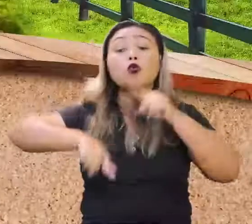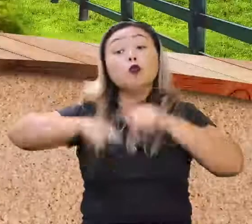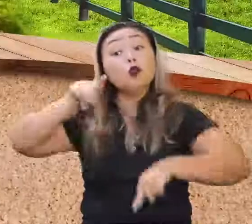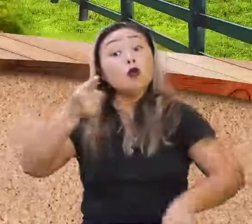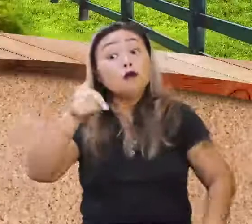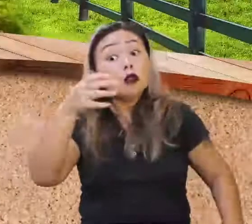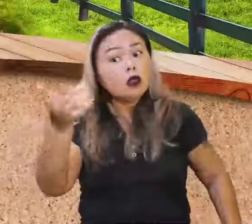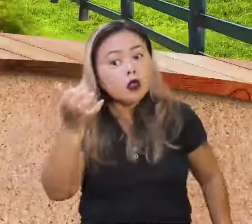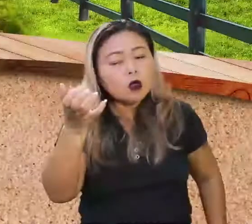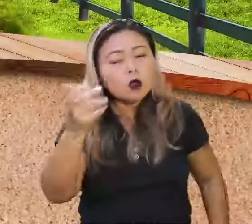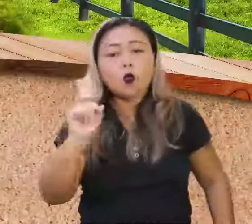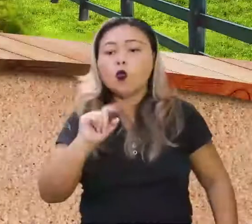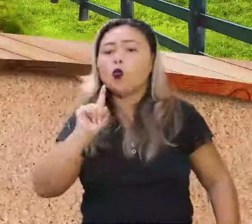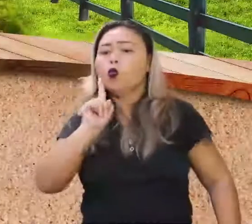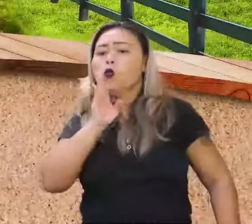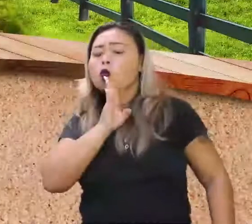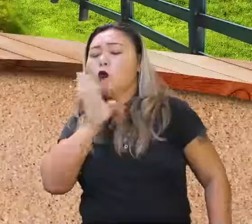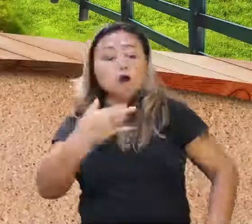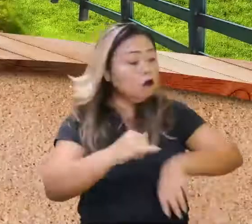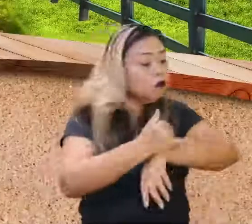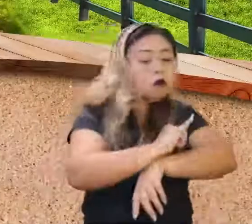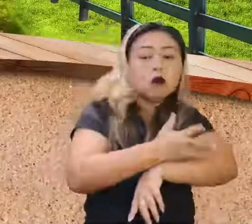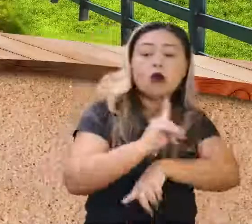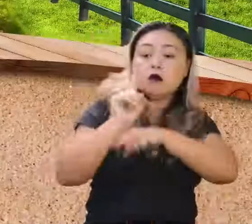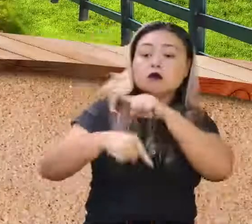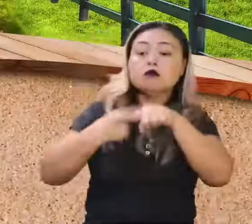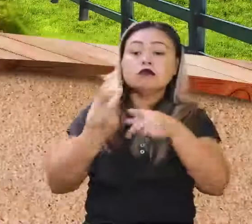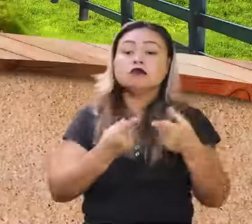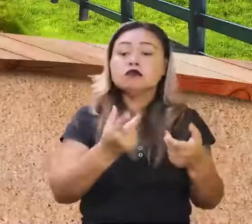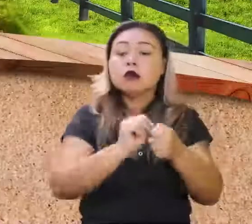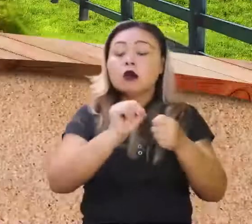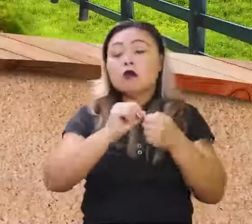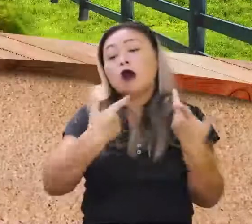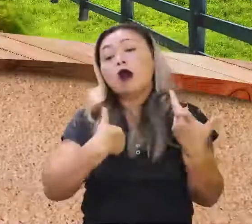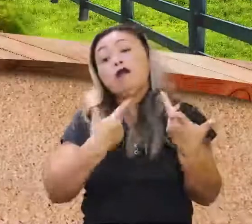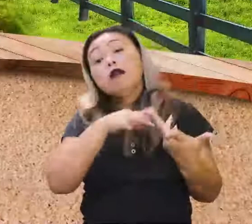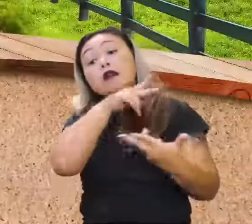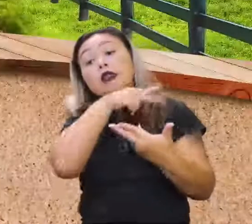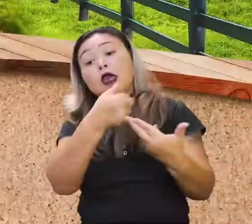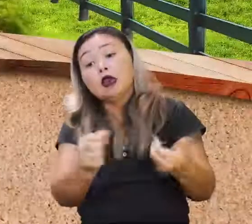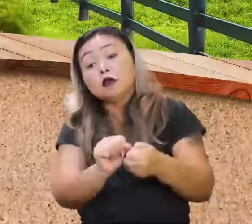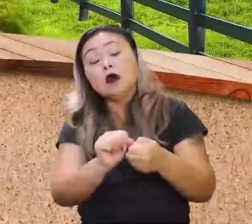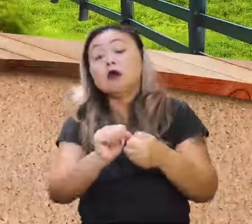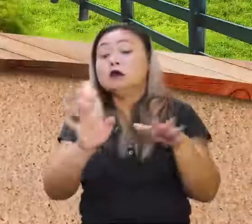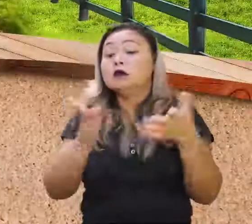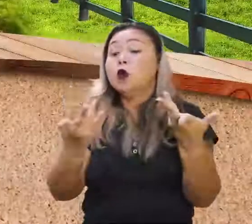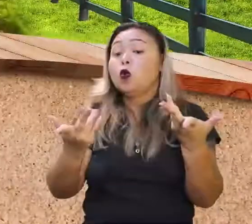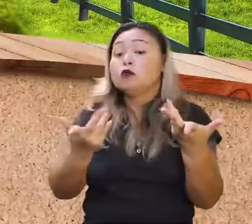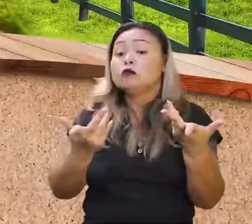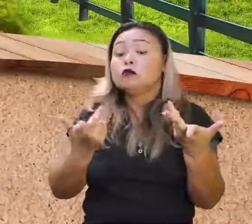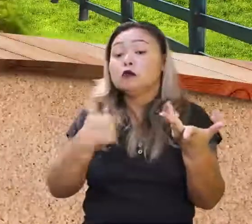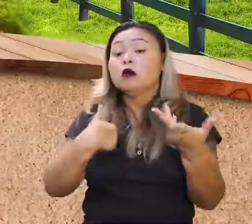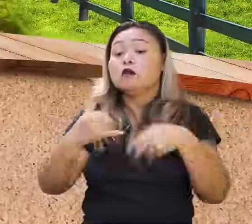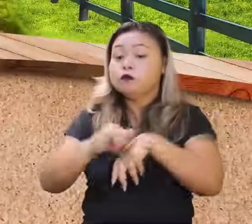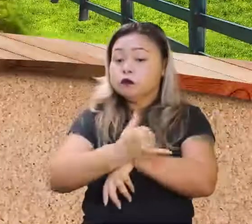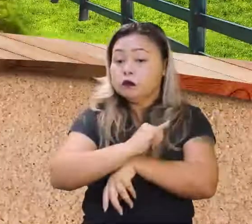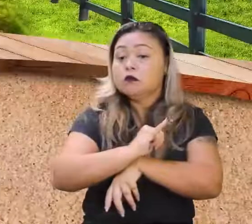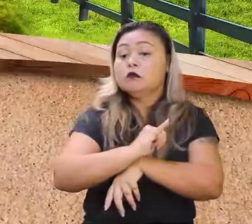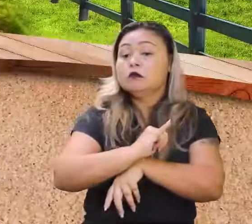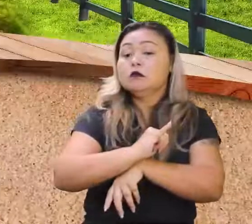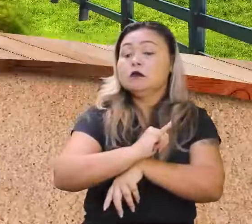está querendo. Se eu quero só fazer engorda, se eu quero criar para vender animais, uma coisa é você fazer